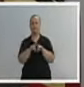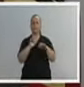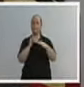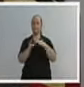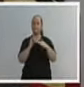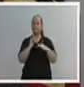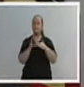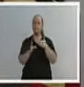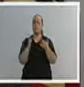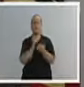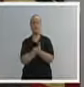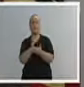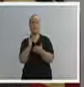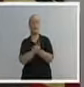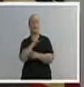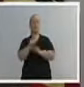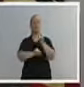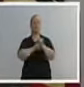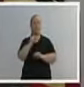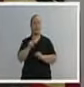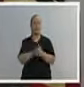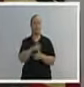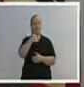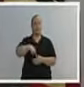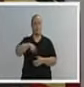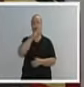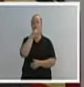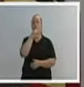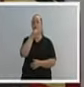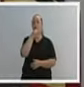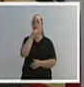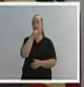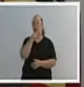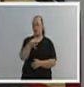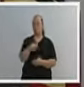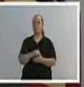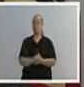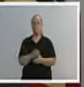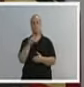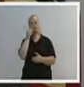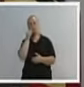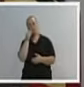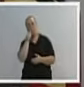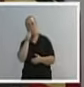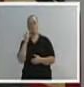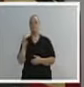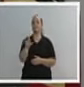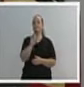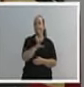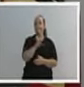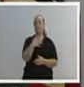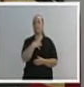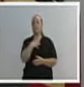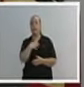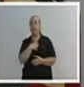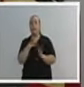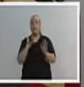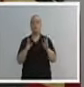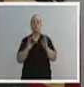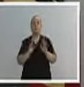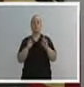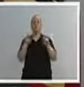sociais alguma manifestação, e é lógico, todos nós temos nos manifestado, cada um ao seu modo, sobre os